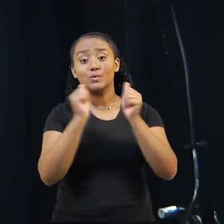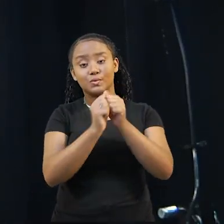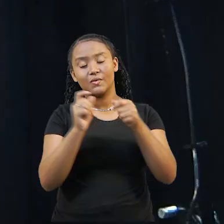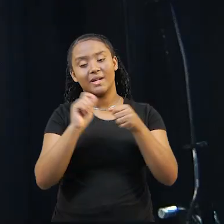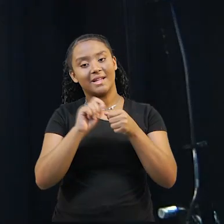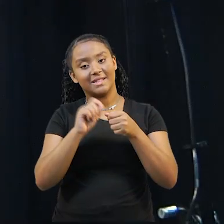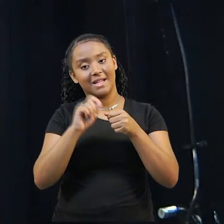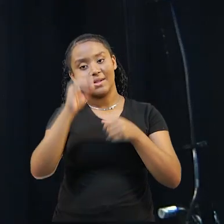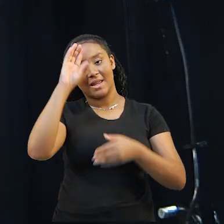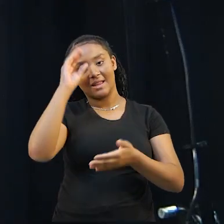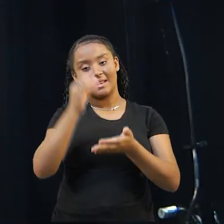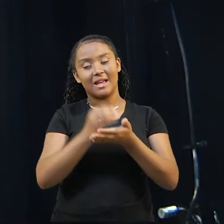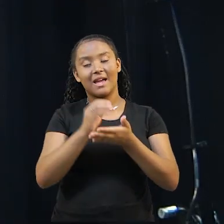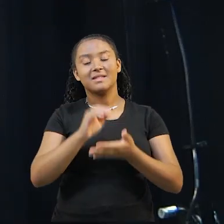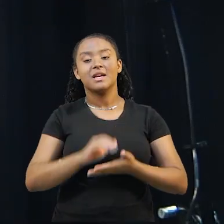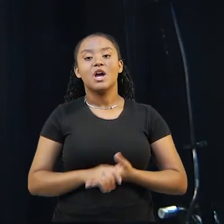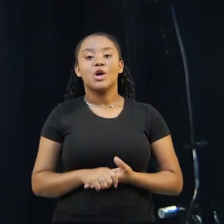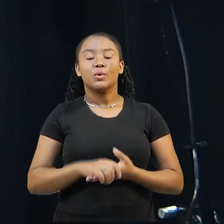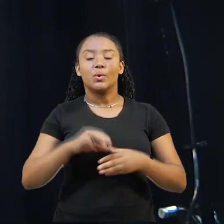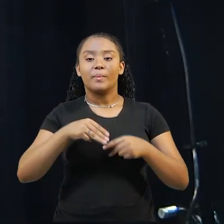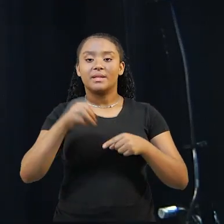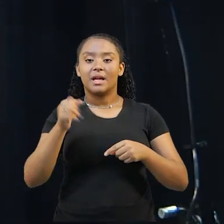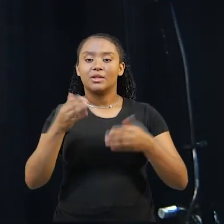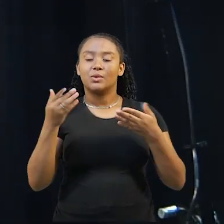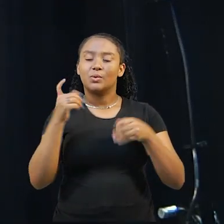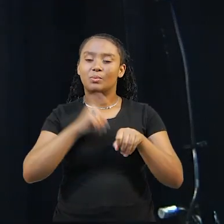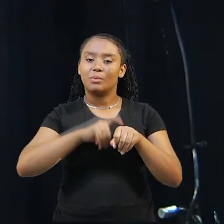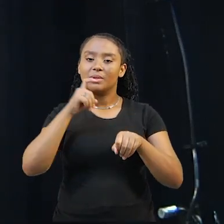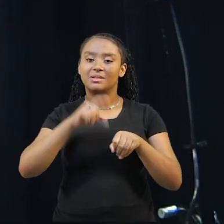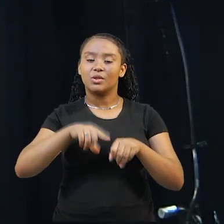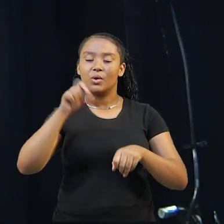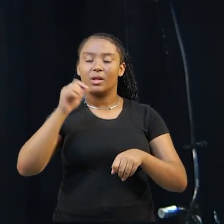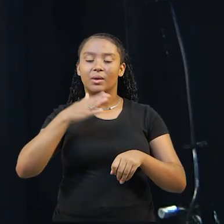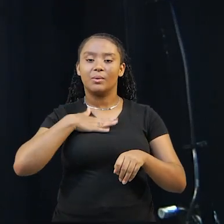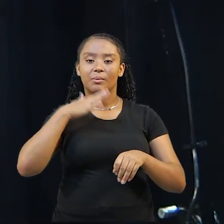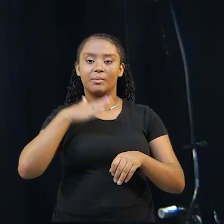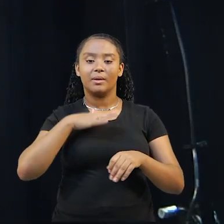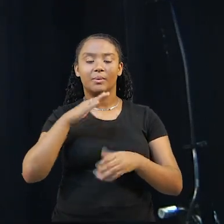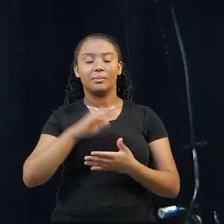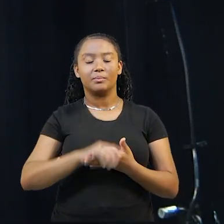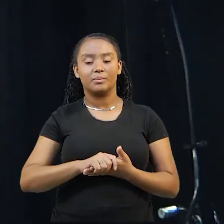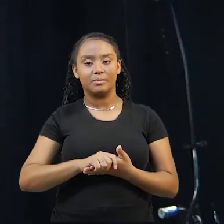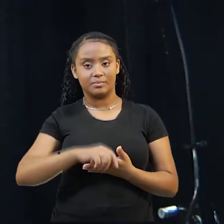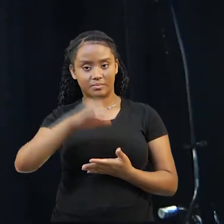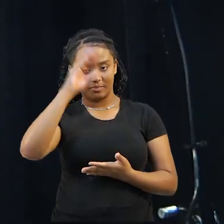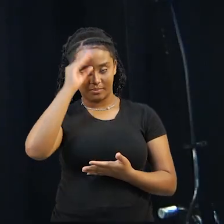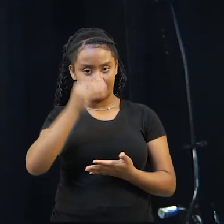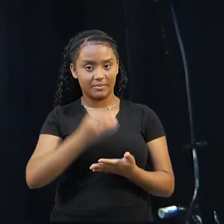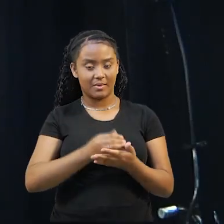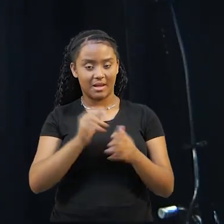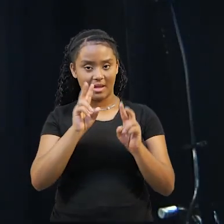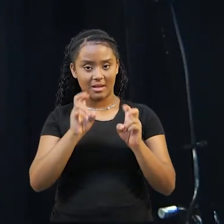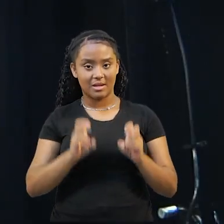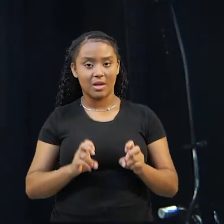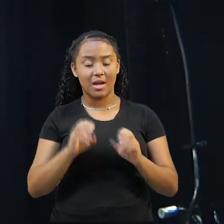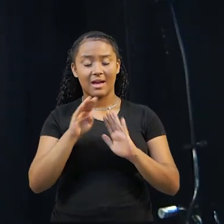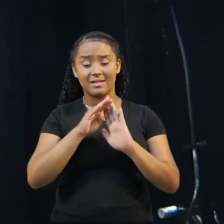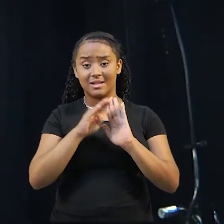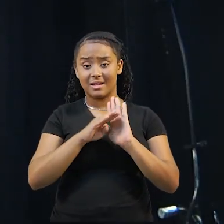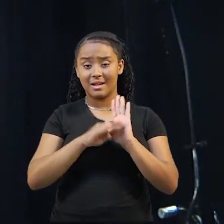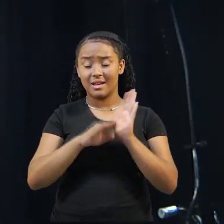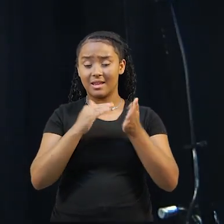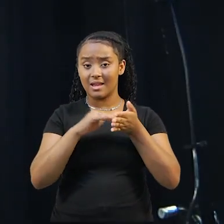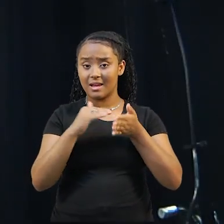e fazendo mestrado. E aí, na hora de definir o meu projeto, o Ministério da Saúde tinha acabado de lançar essa política,